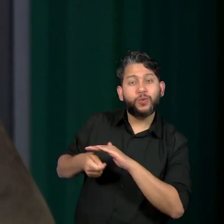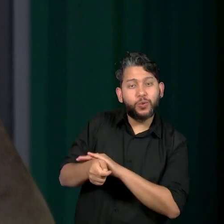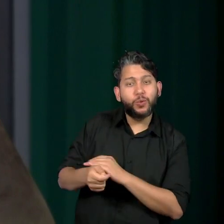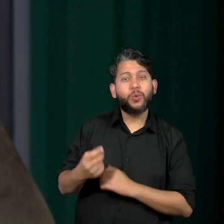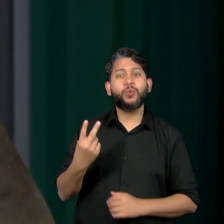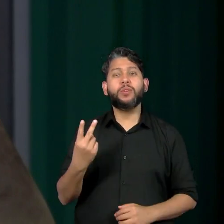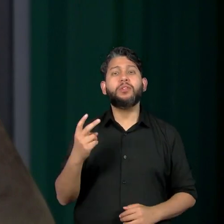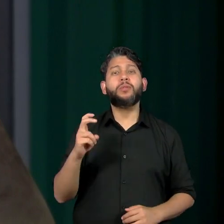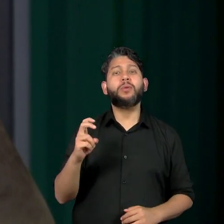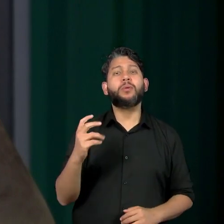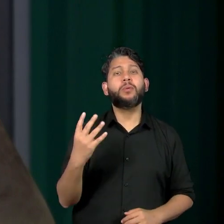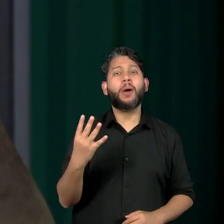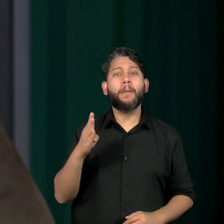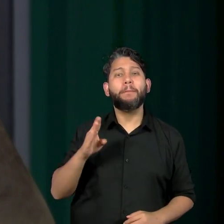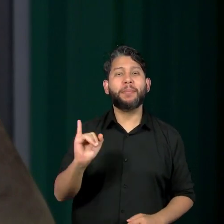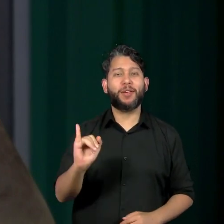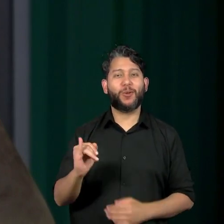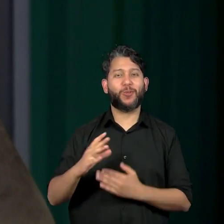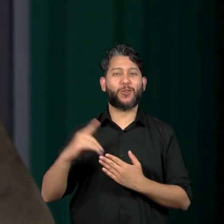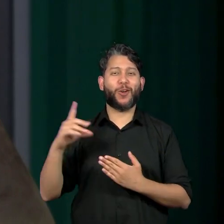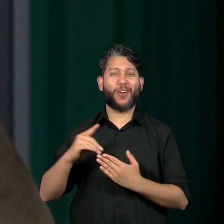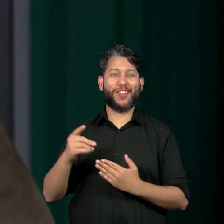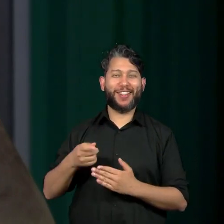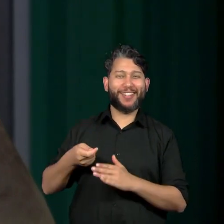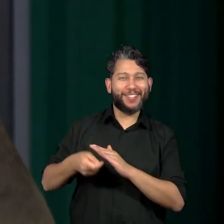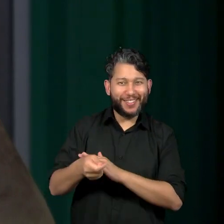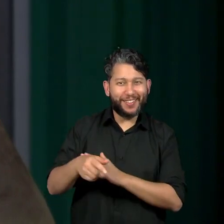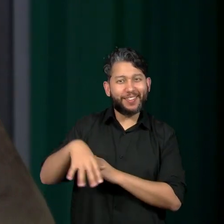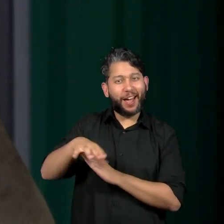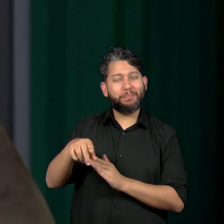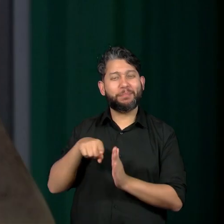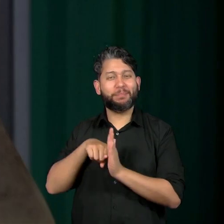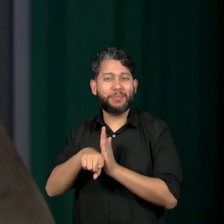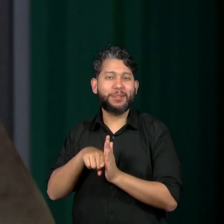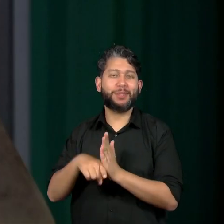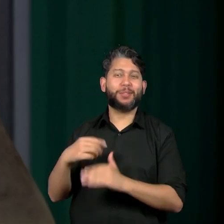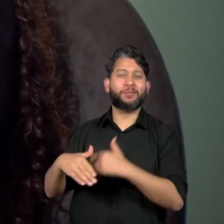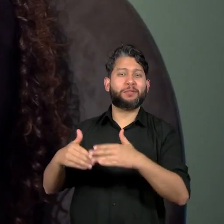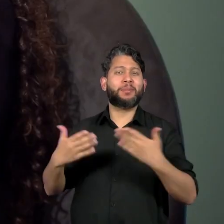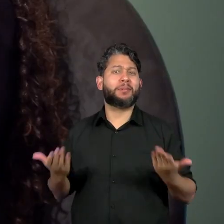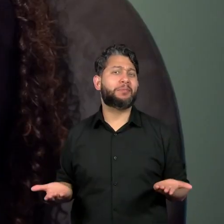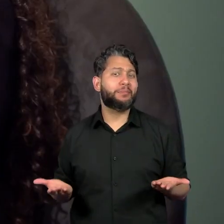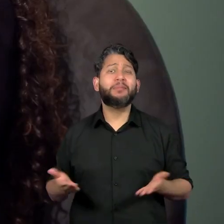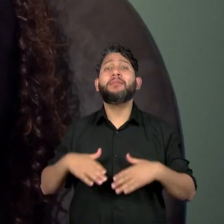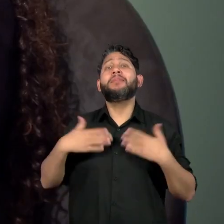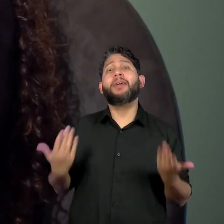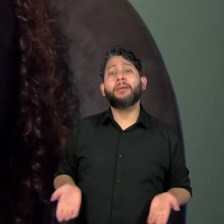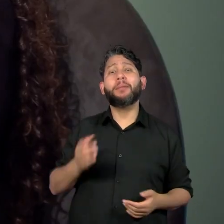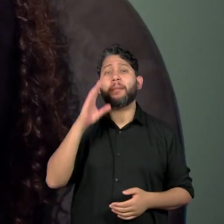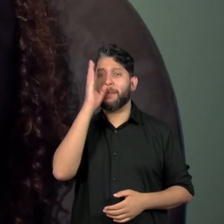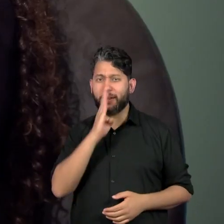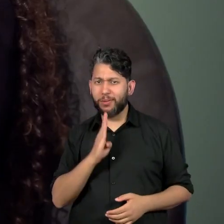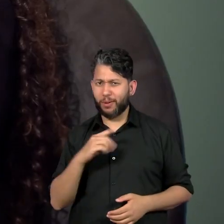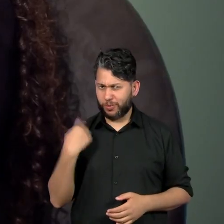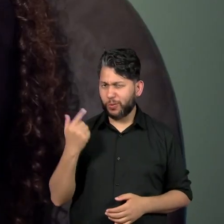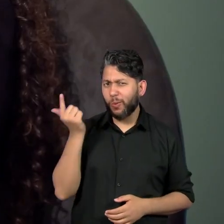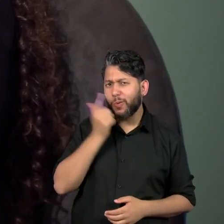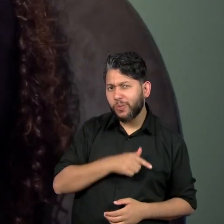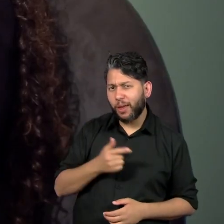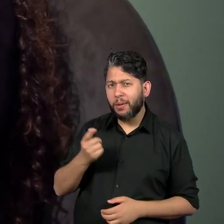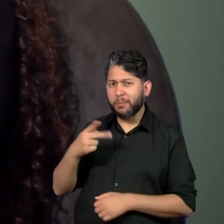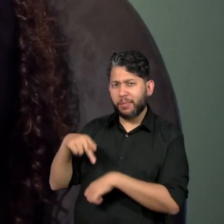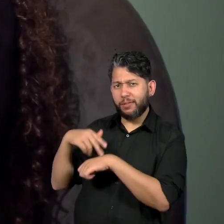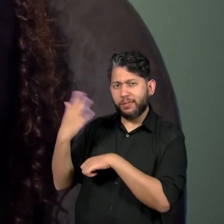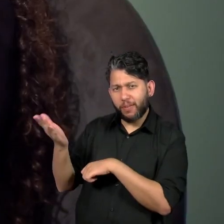254 bilhões de dólares em pesquisa e desenvolvimento. Afinal, o Brasil está conseguindo acompanhar